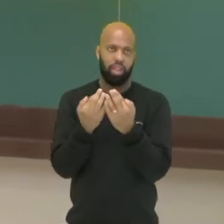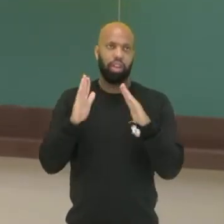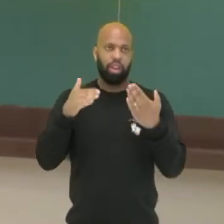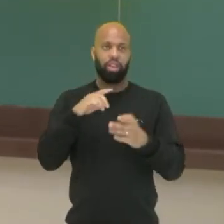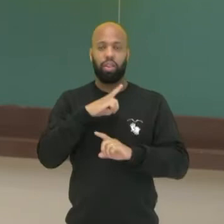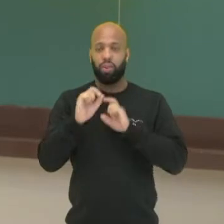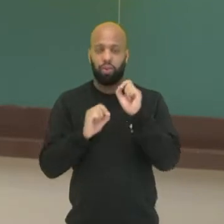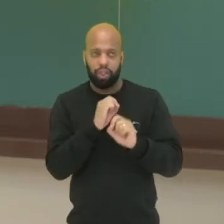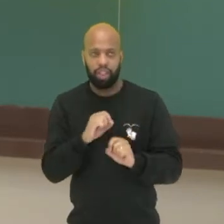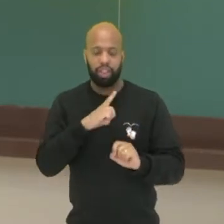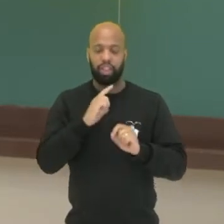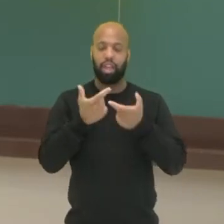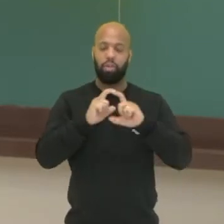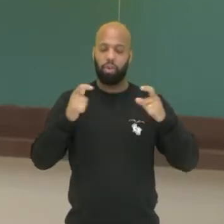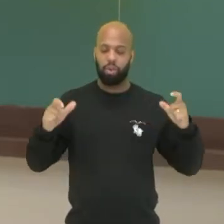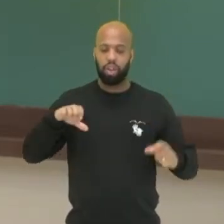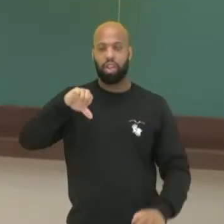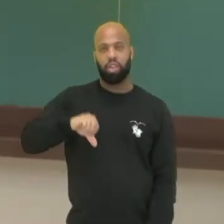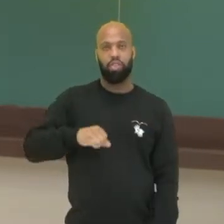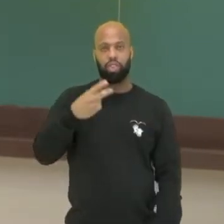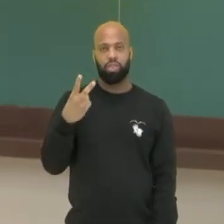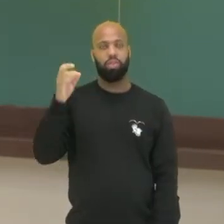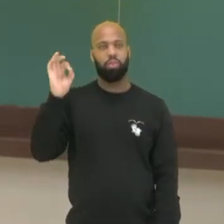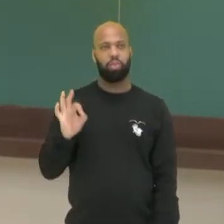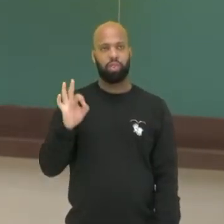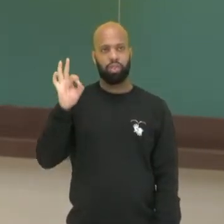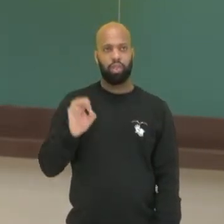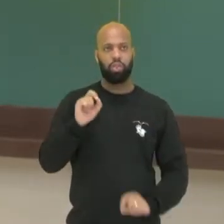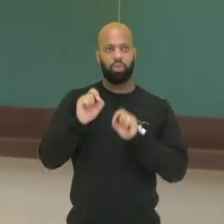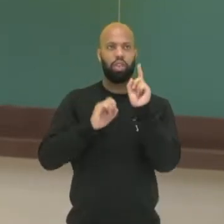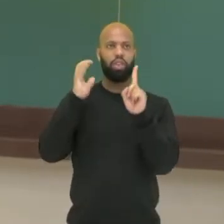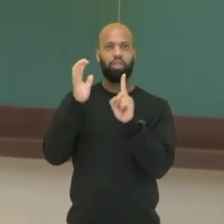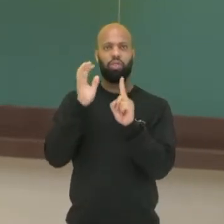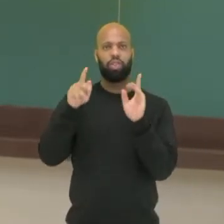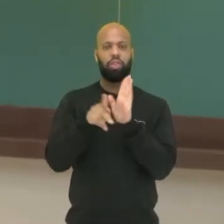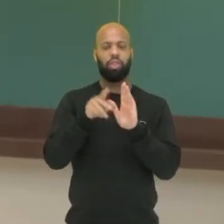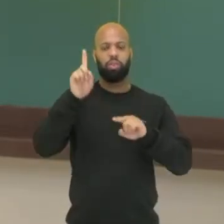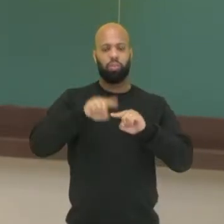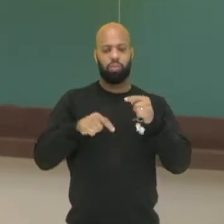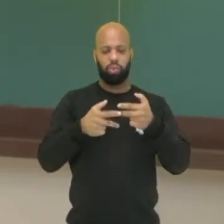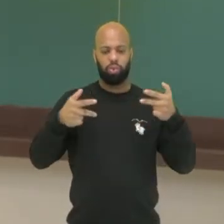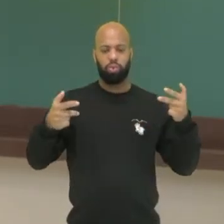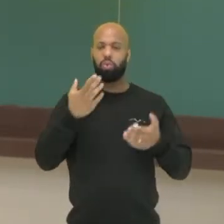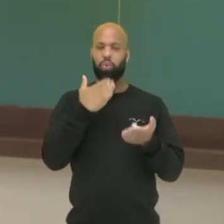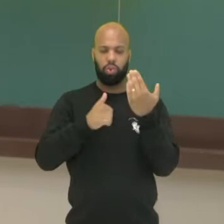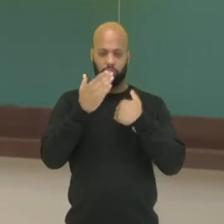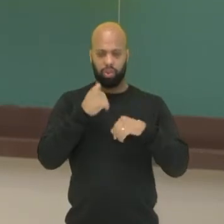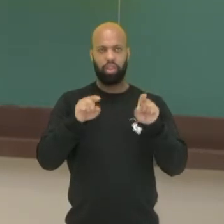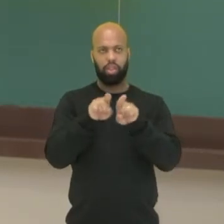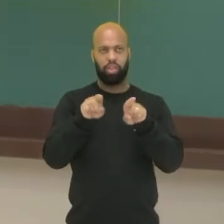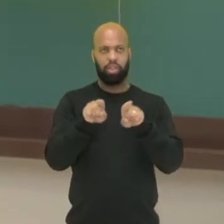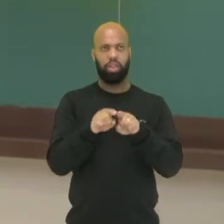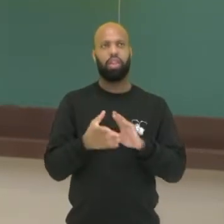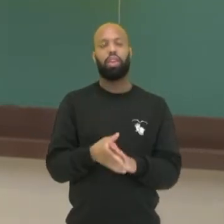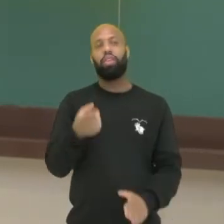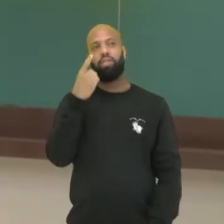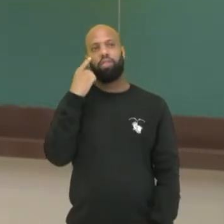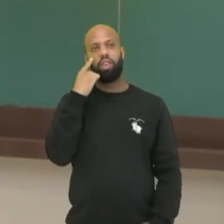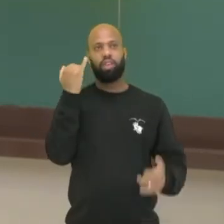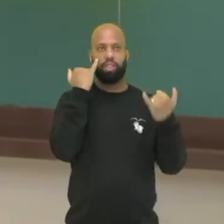aqui a grande maioria, 92%, são influenciados em relação aos produtos alimentícios. Olha só os dados,